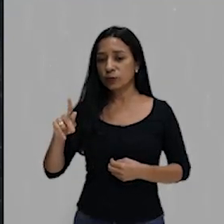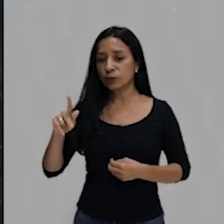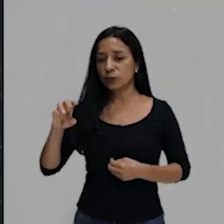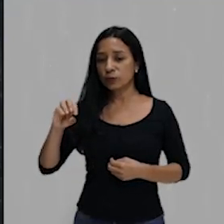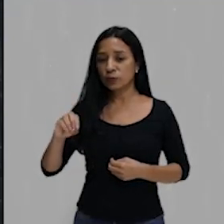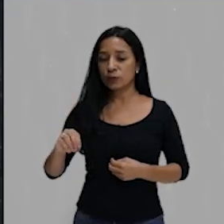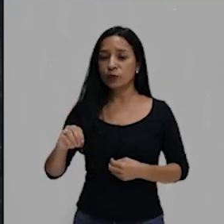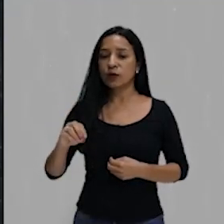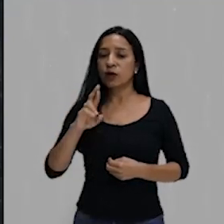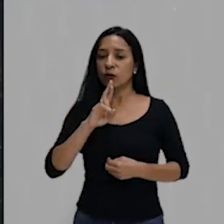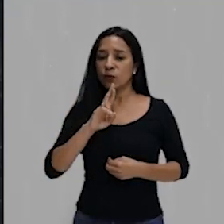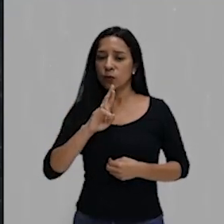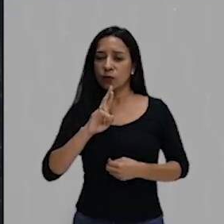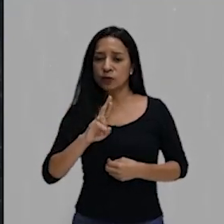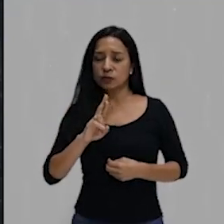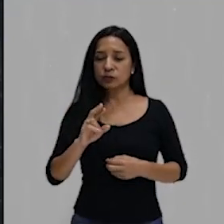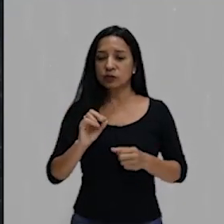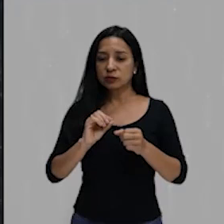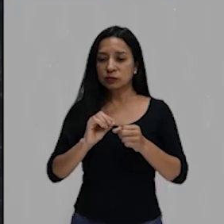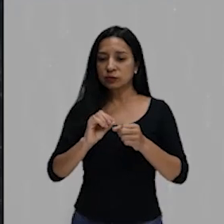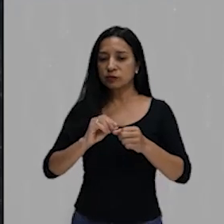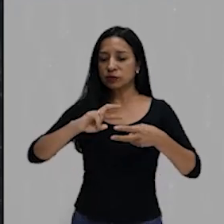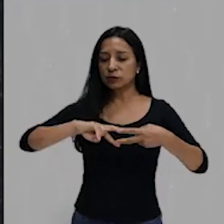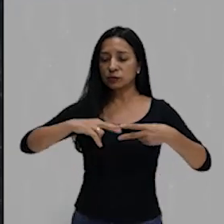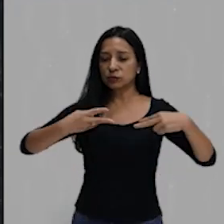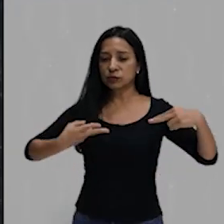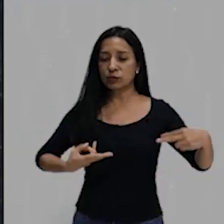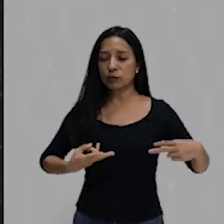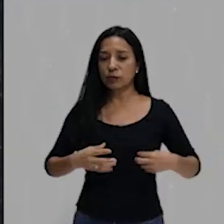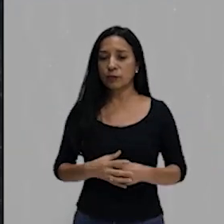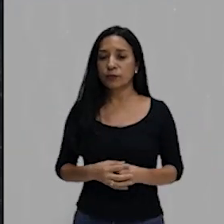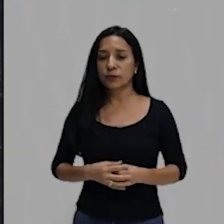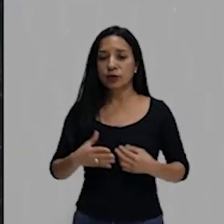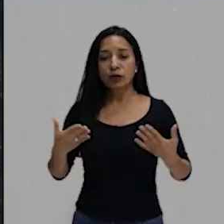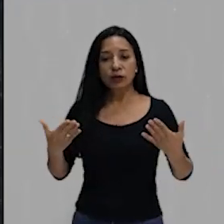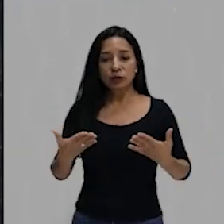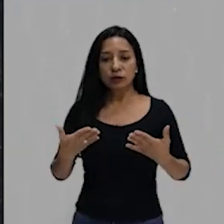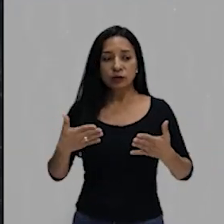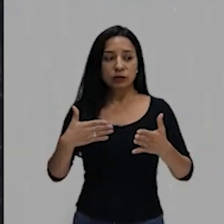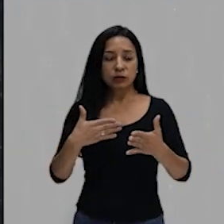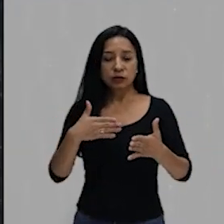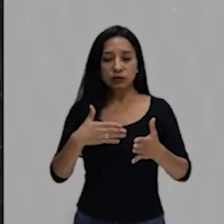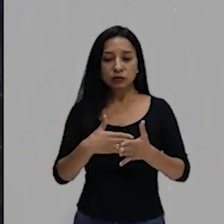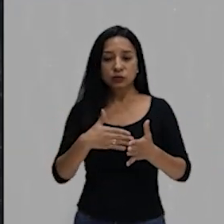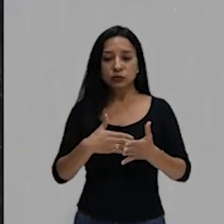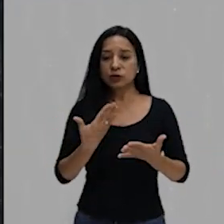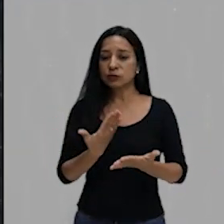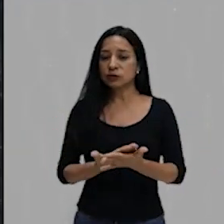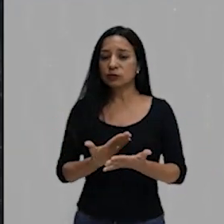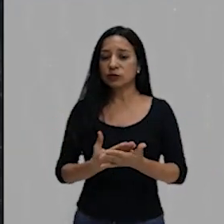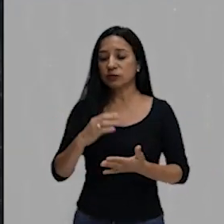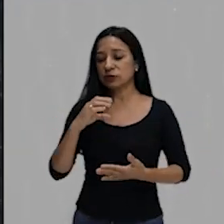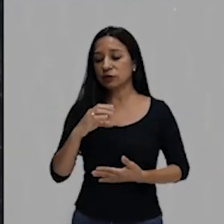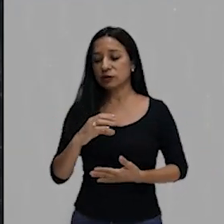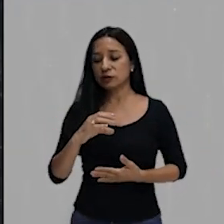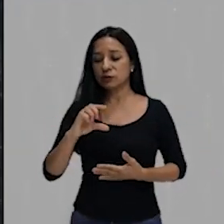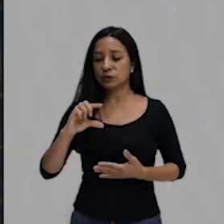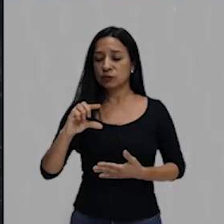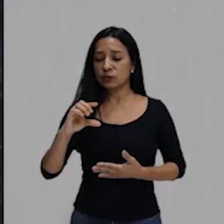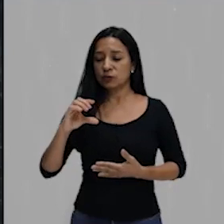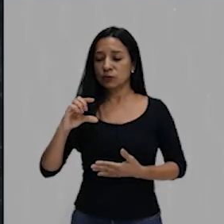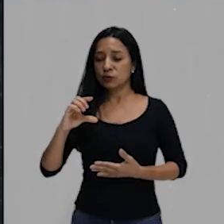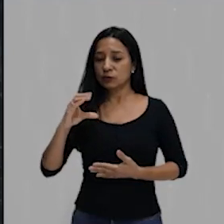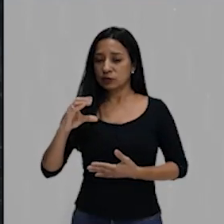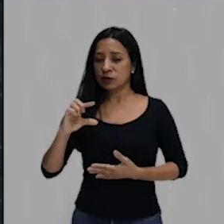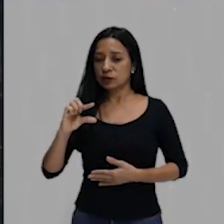outro exemplo. Até agora nós estudamos também que os indivíduos que são Czinho, Czinho,